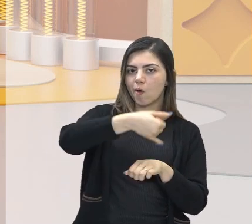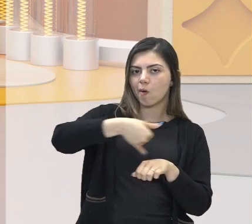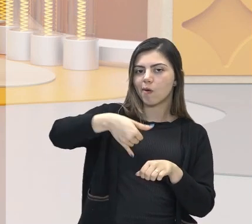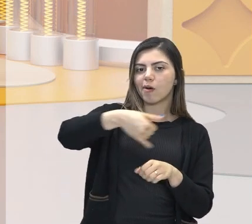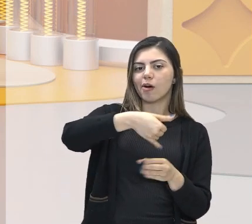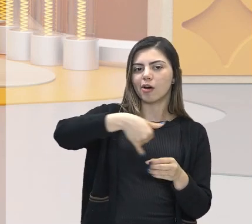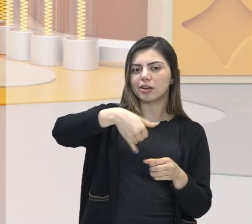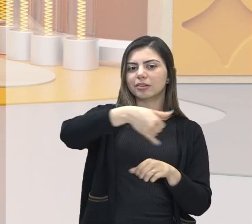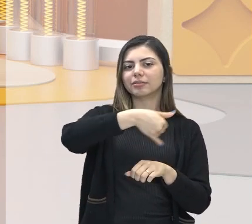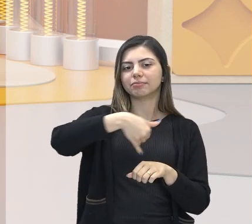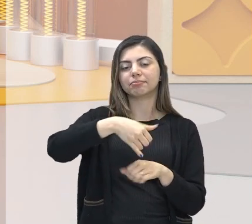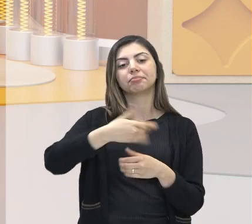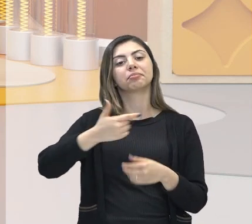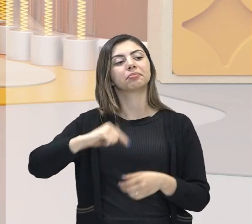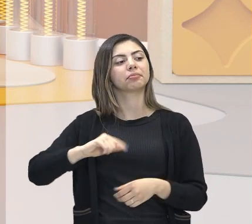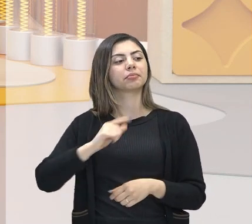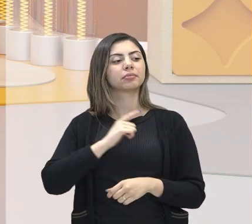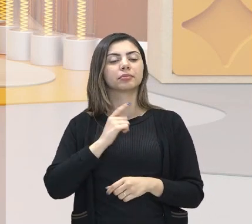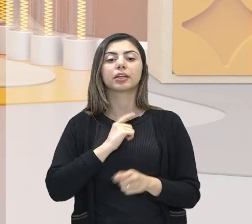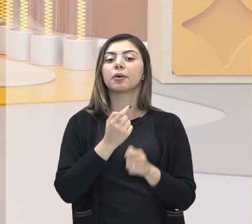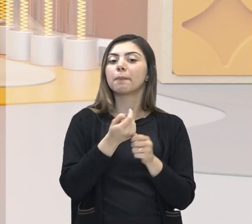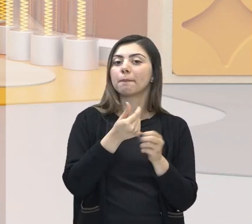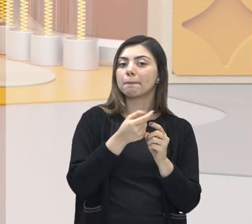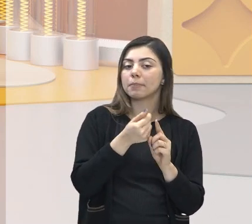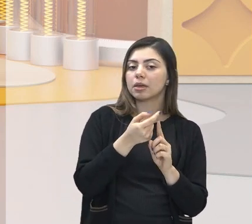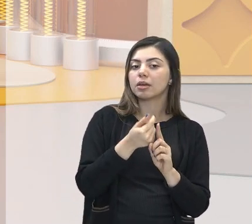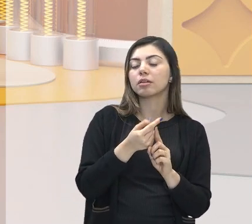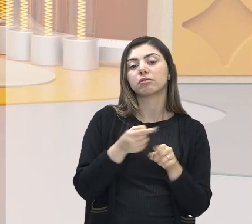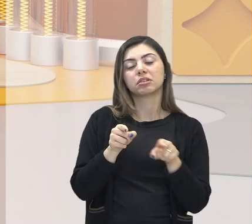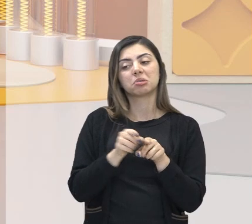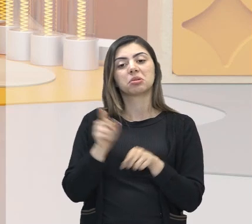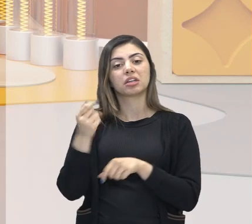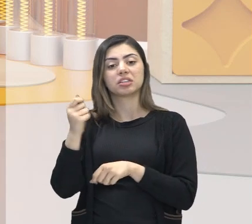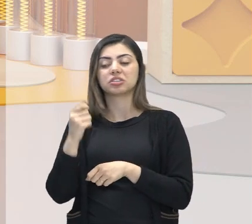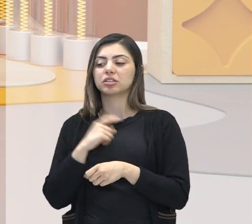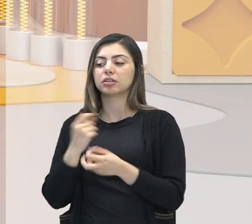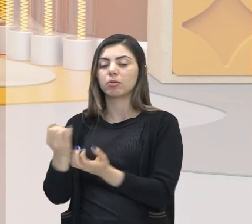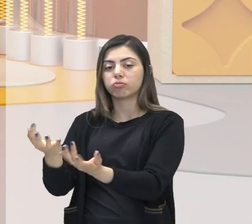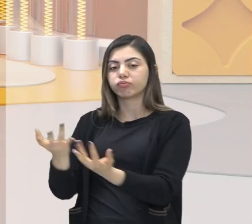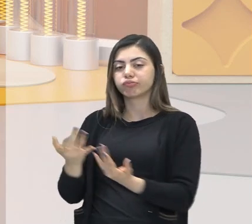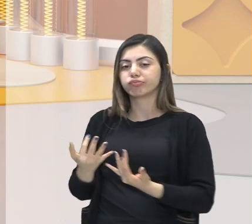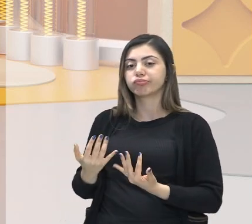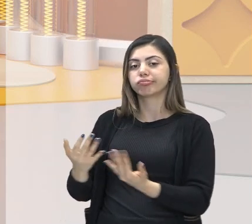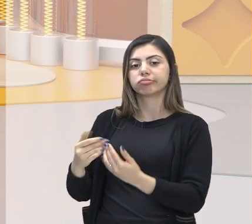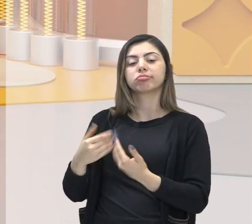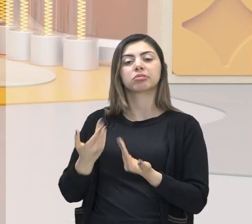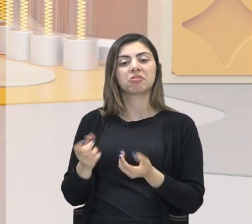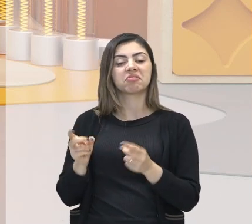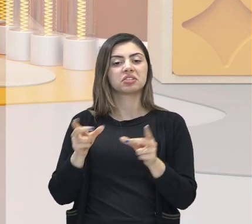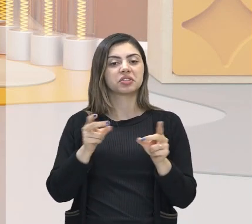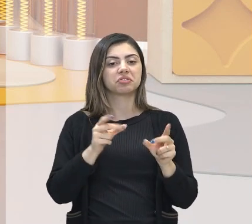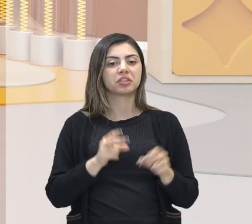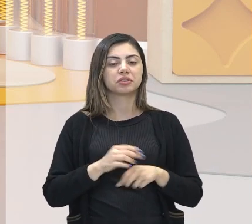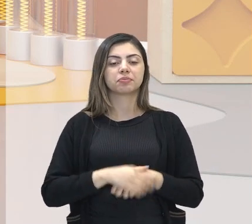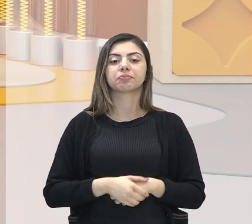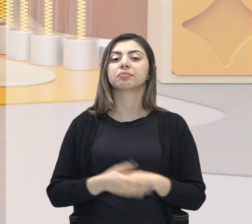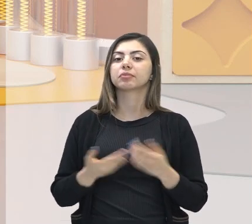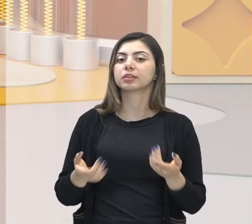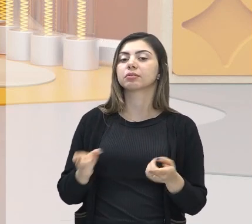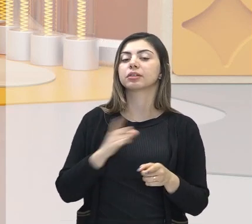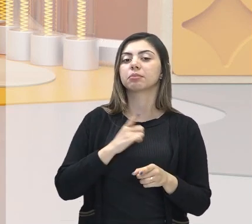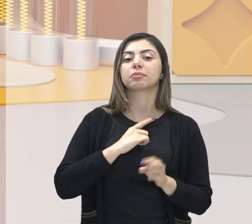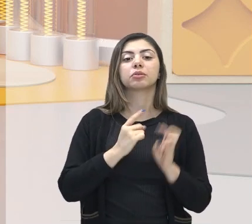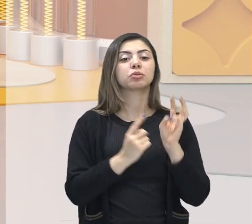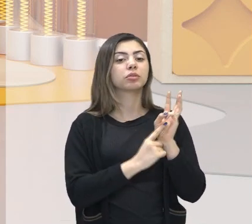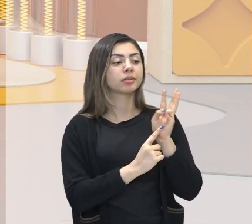A questão do milho, né? A Argentina também produz bastante milho, é um dos maiores exportadores. Além disso, vai ter a questão